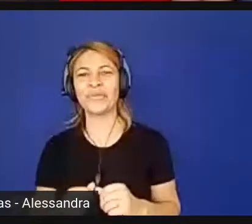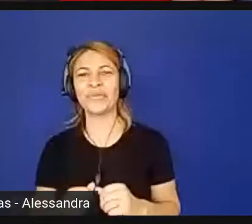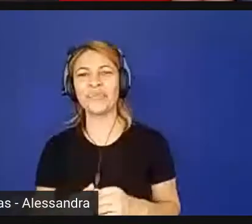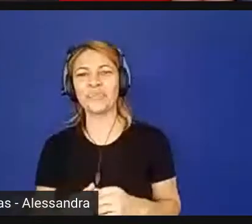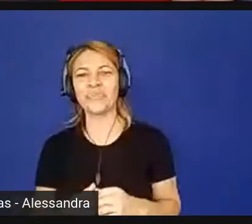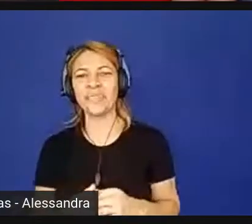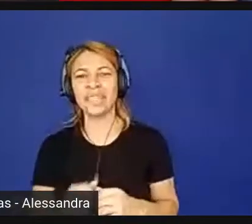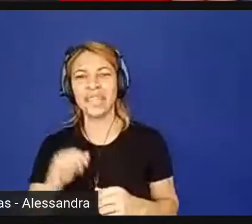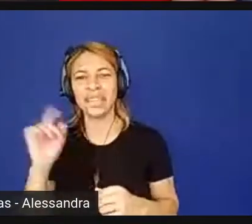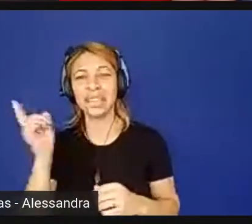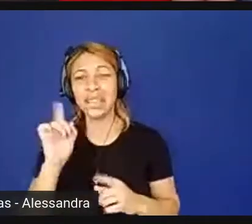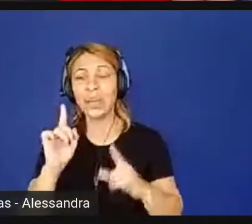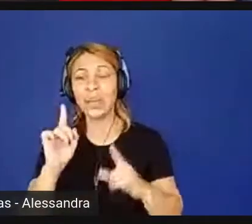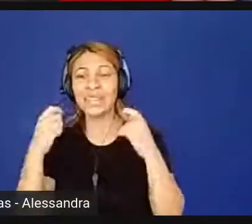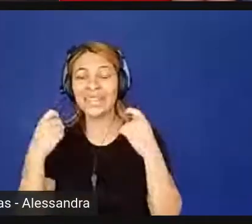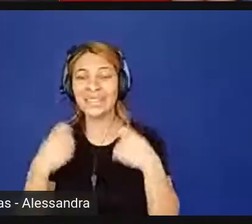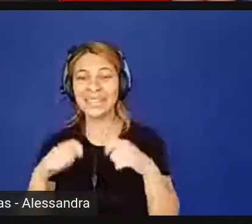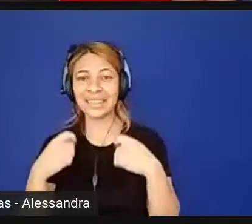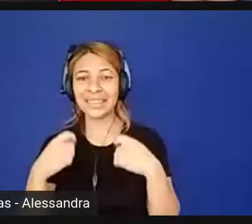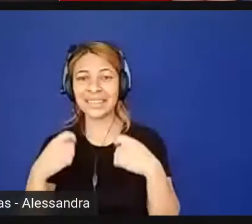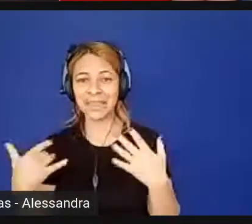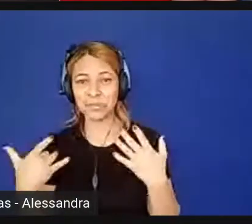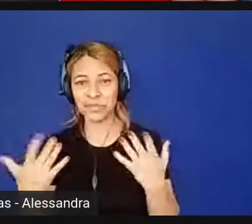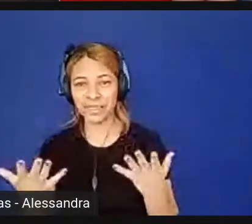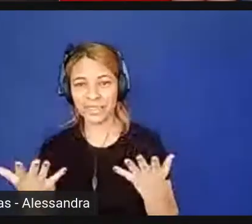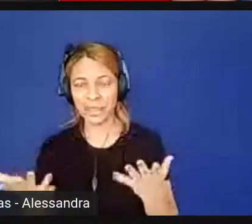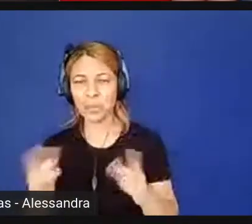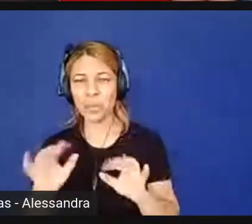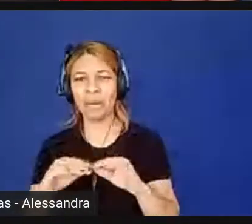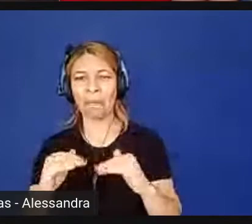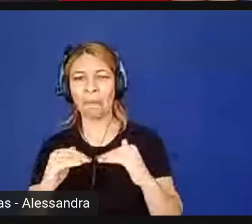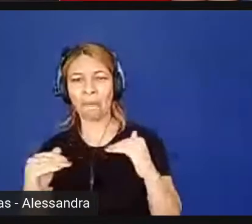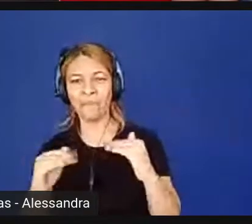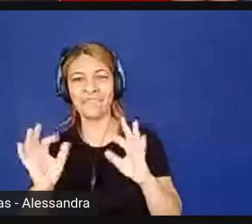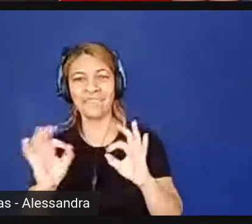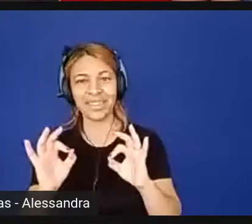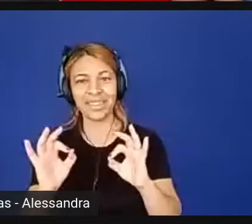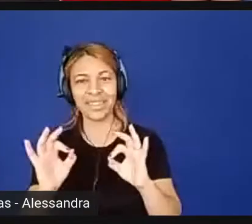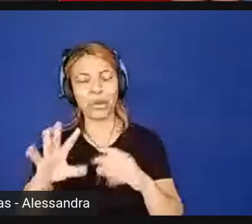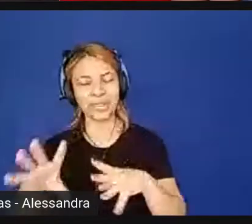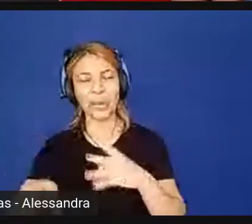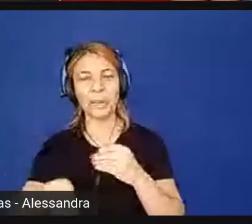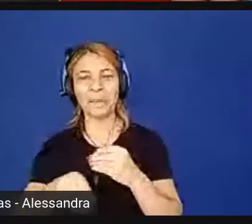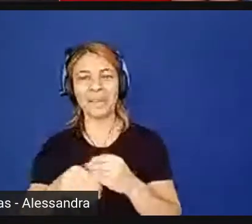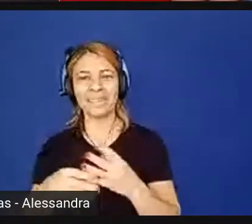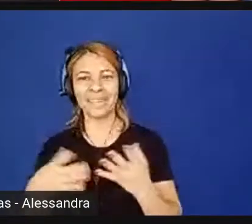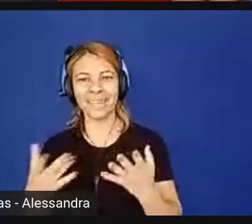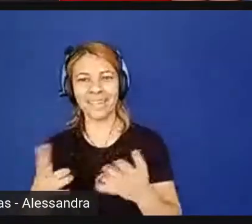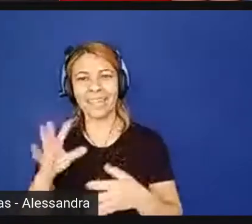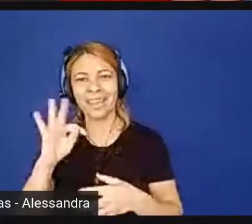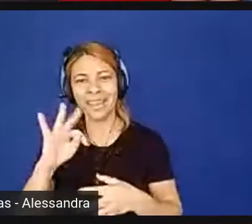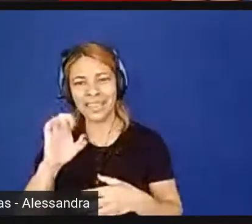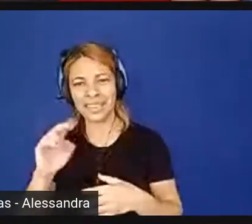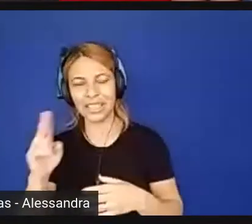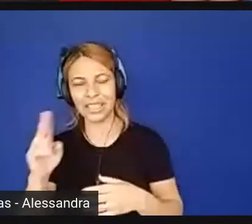necessariamente essas visões são antagônicas, né, mas elas podem ser complementares. Né? TCU e